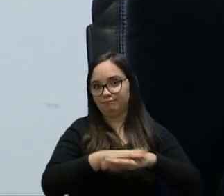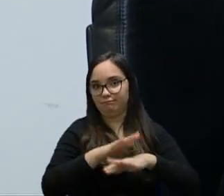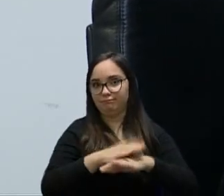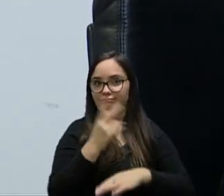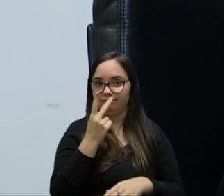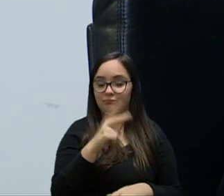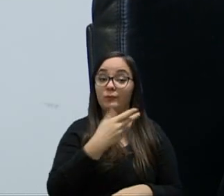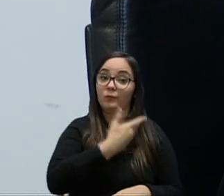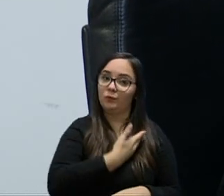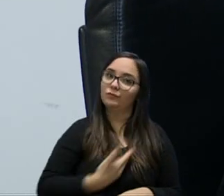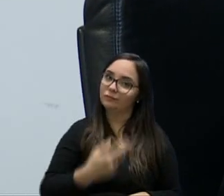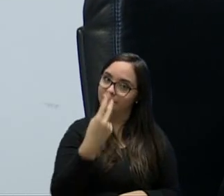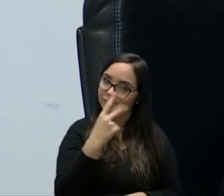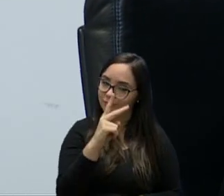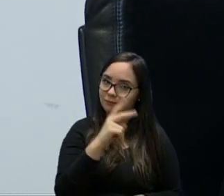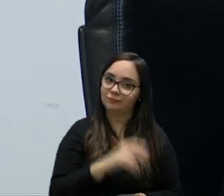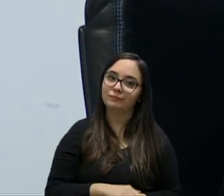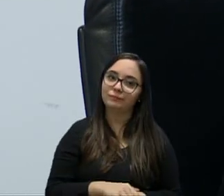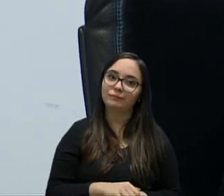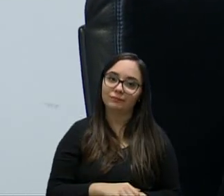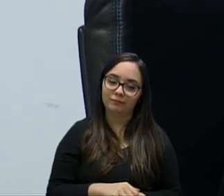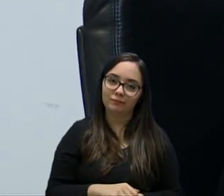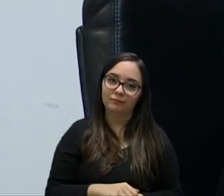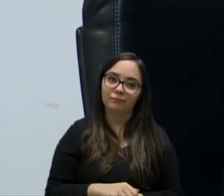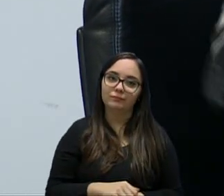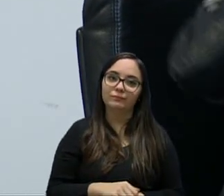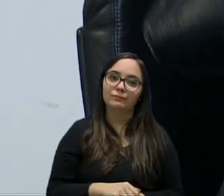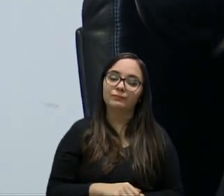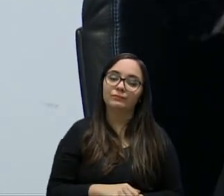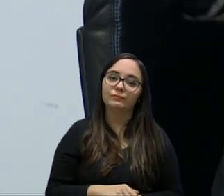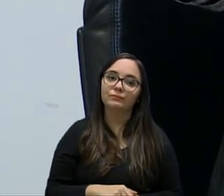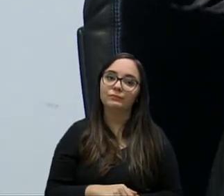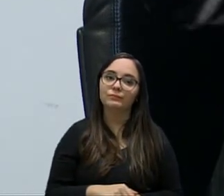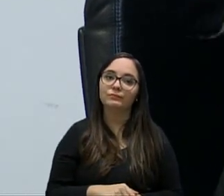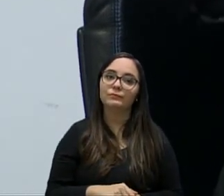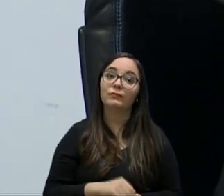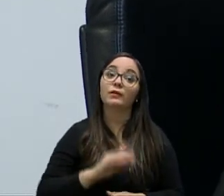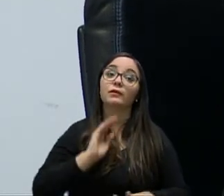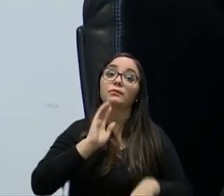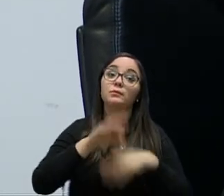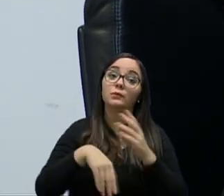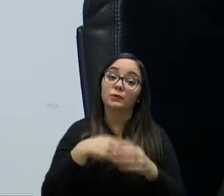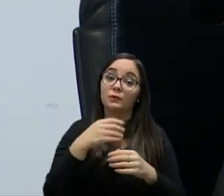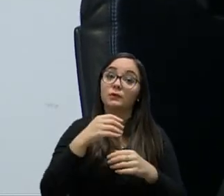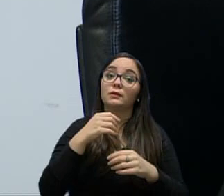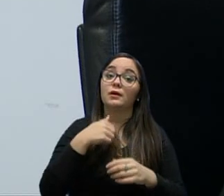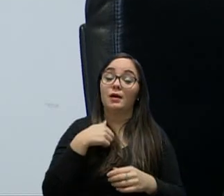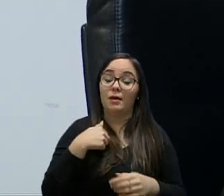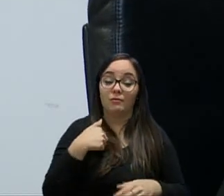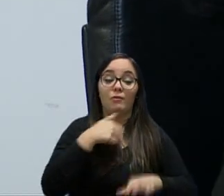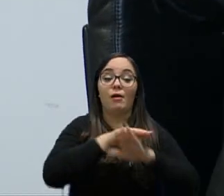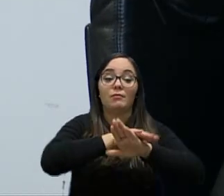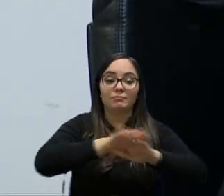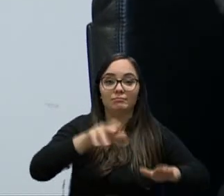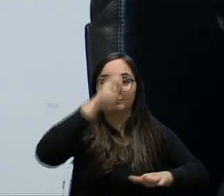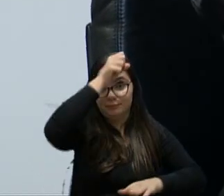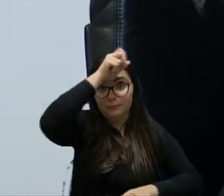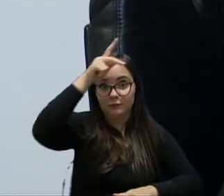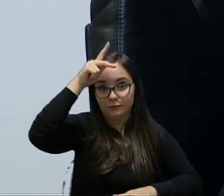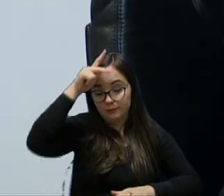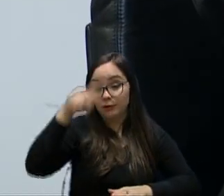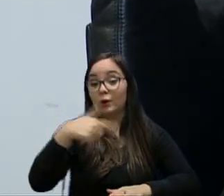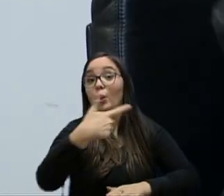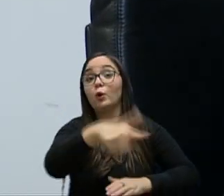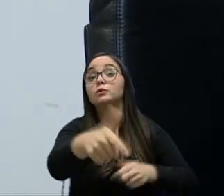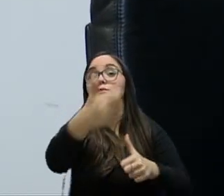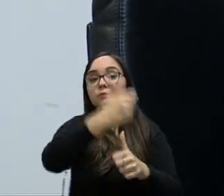para o para o governo dele dela que está lá eleito ele vai deixar um restinho do último ano para o primeiro para o